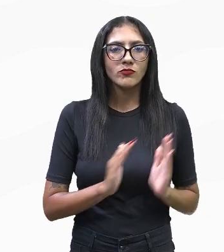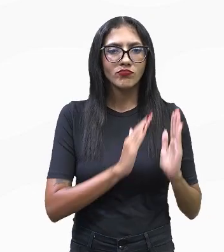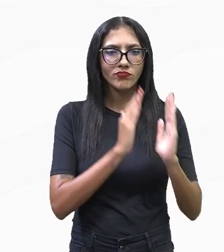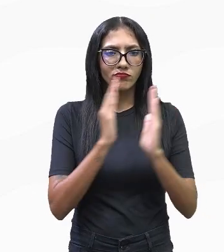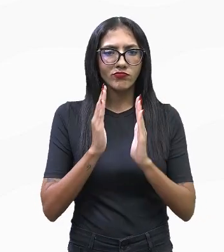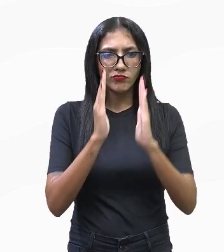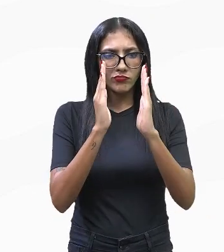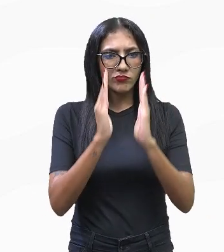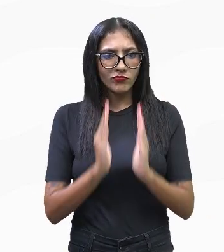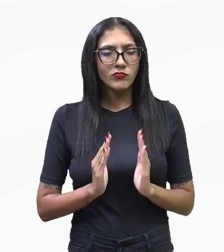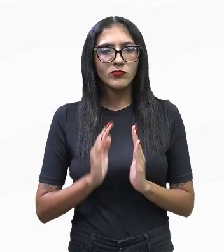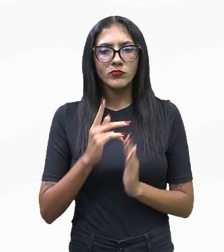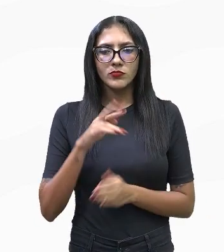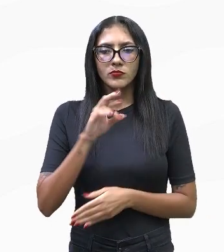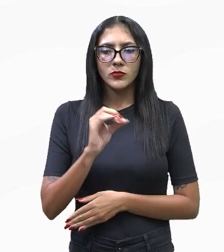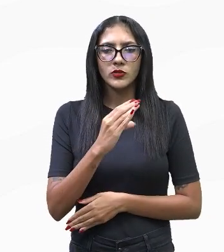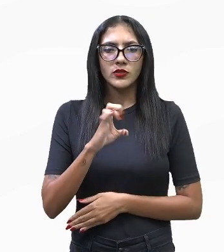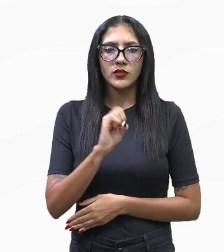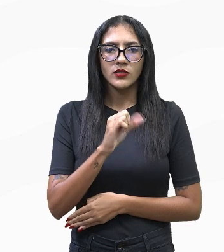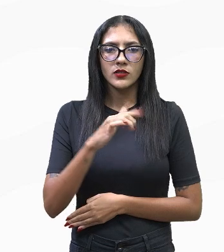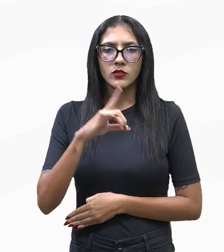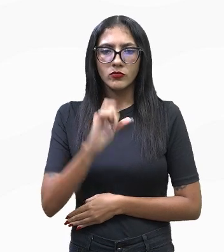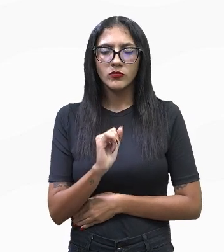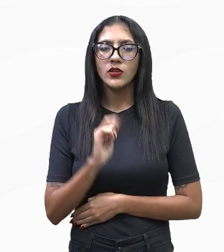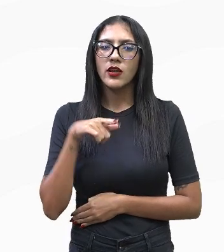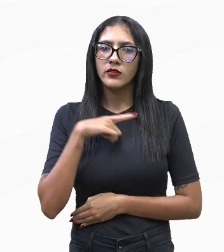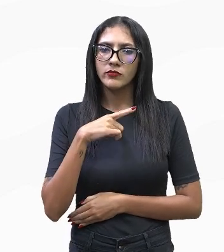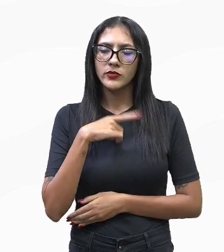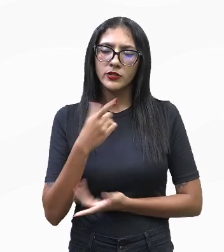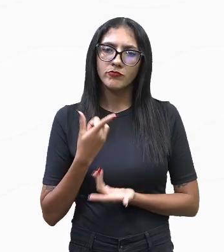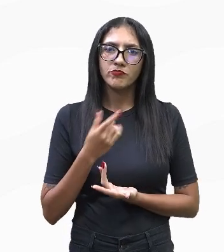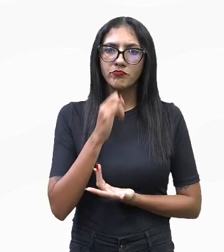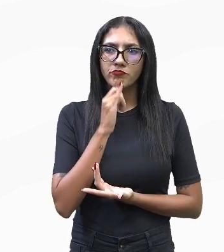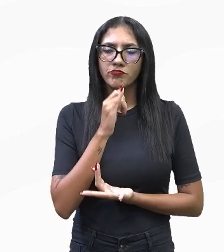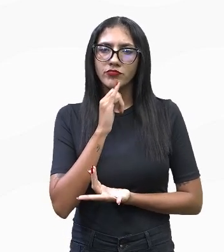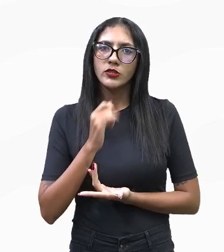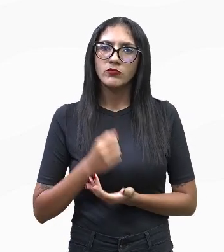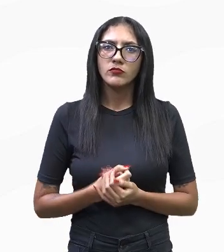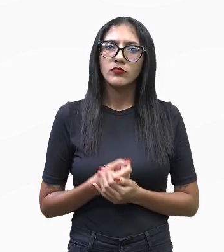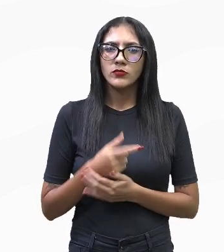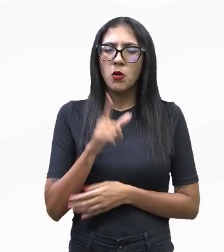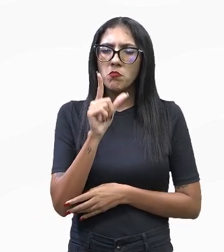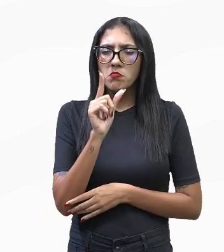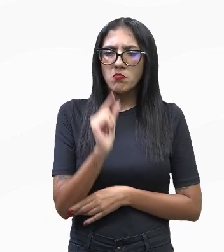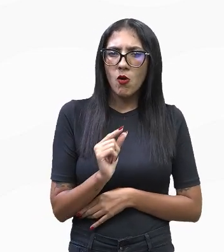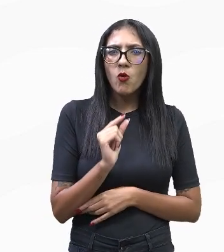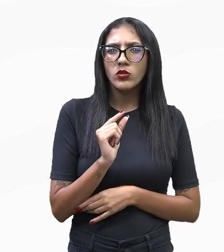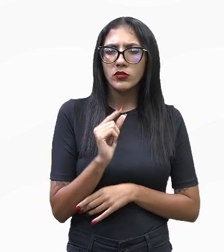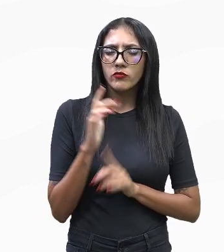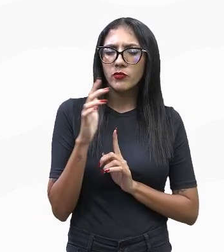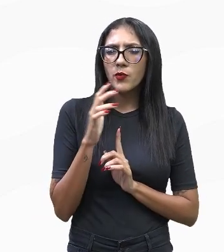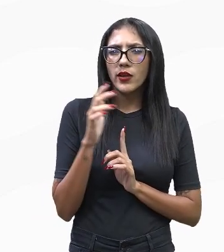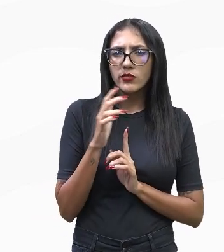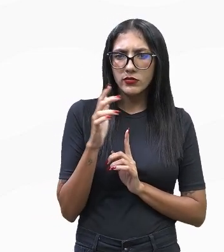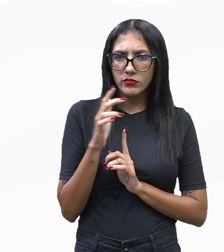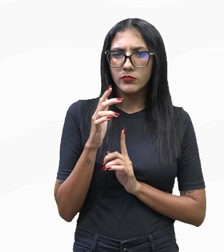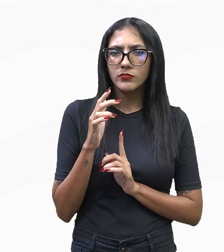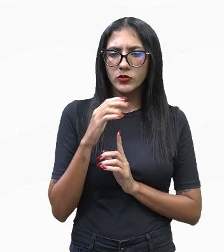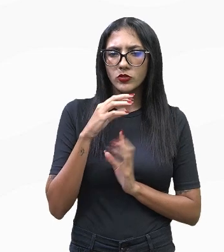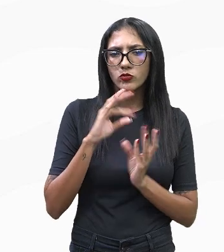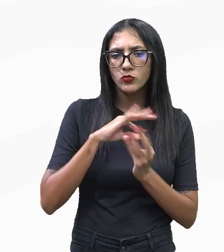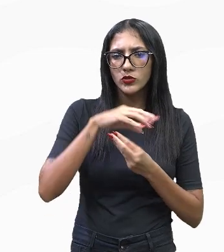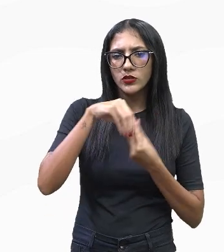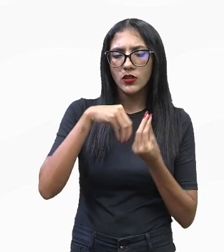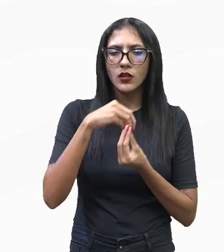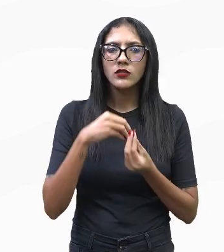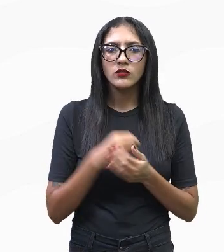segunda coluna nós temos os processados, onde é aquele que tem uma indução menor da indústria, né? Então, o frango